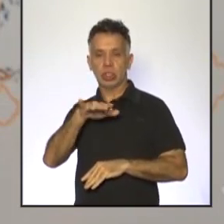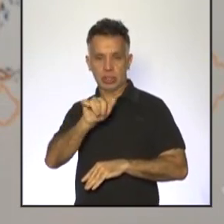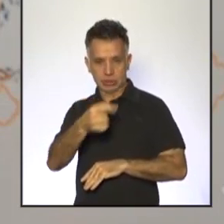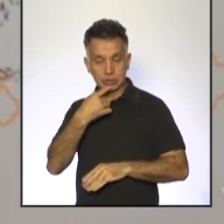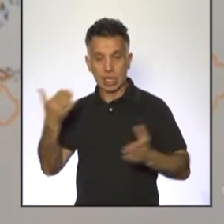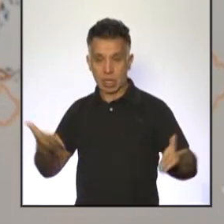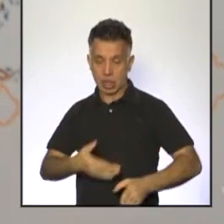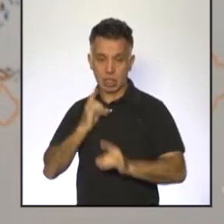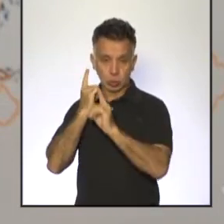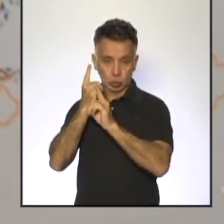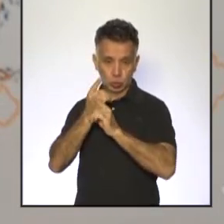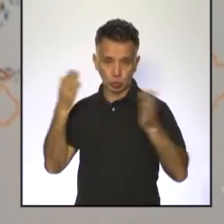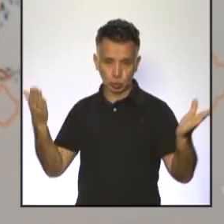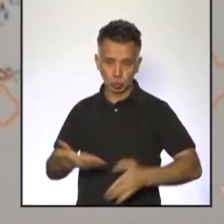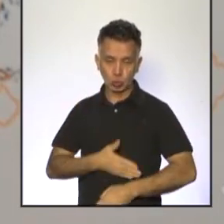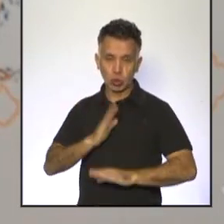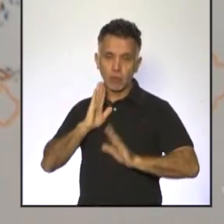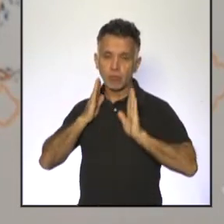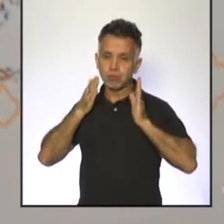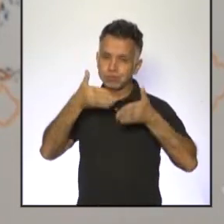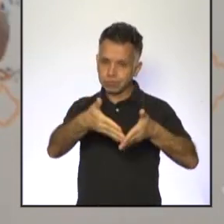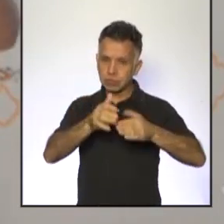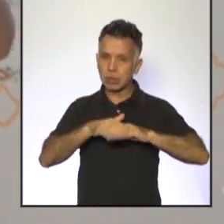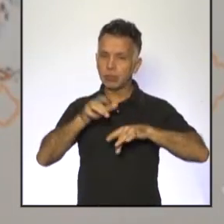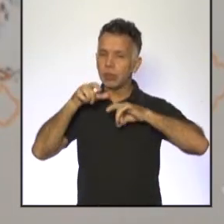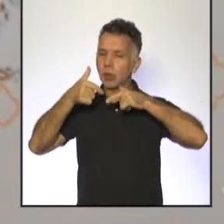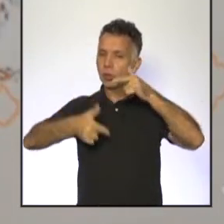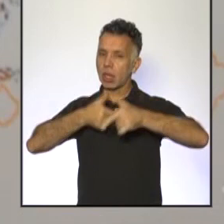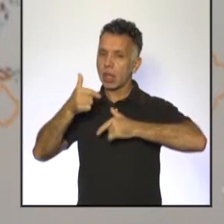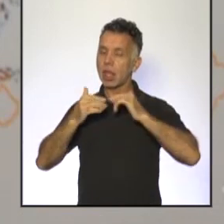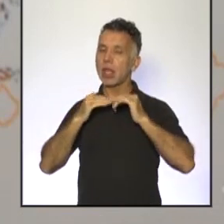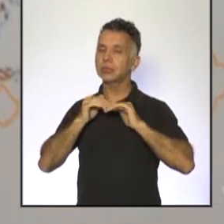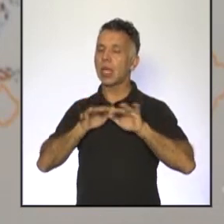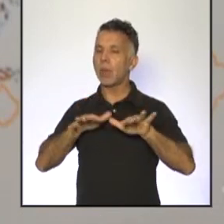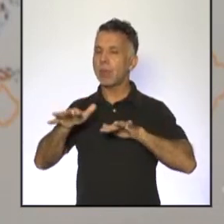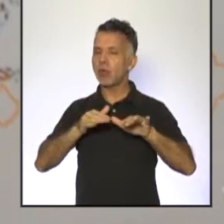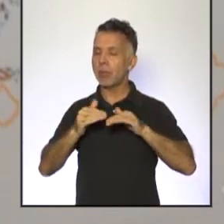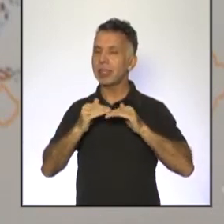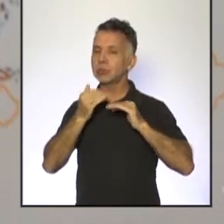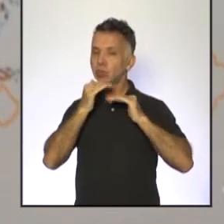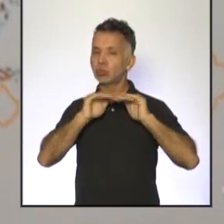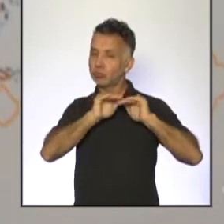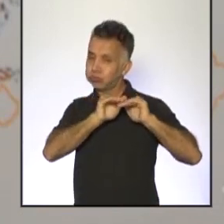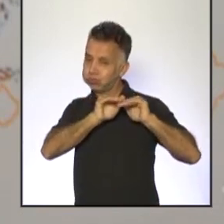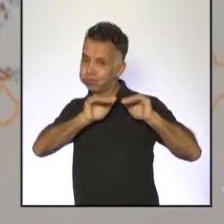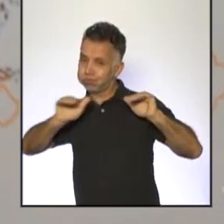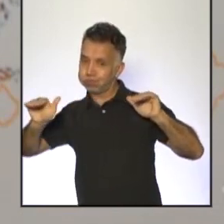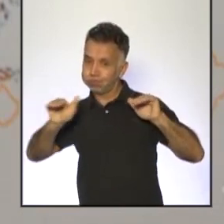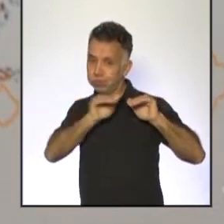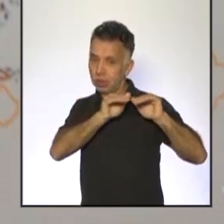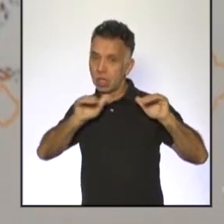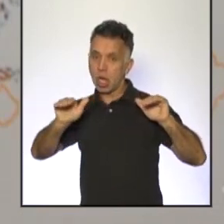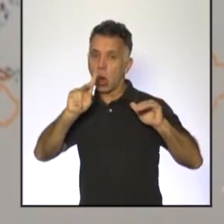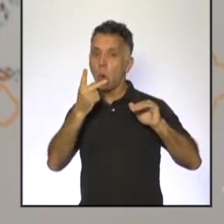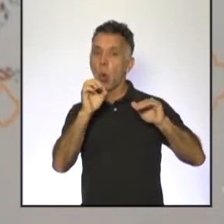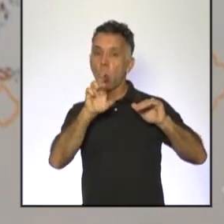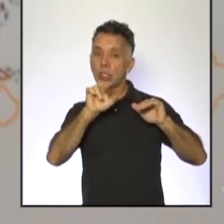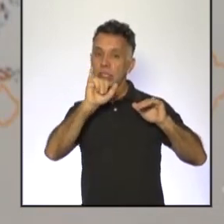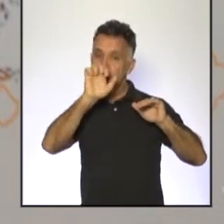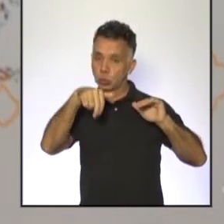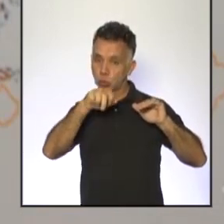de hoje a gente vai trabalhar especificamente os movimentos horizontais e também, evidentemente, esses